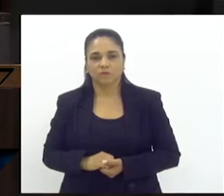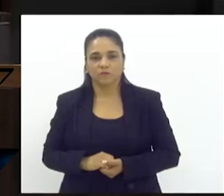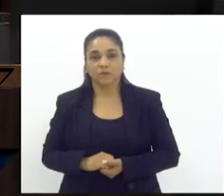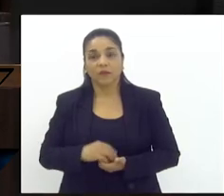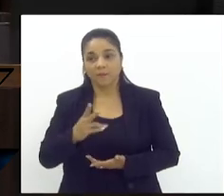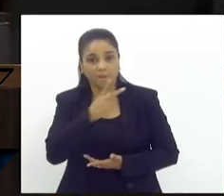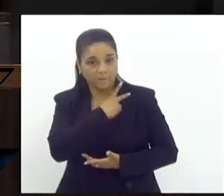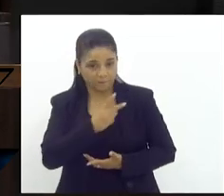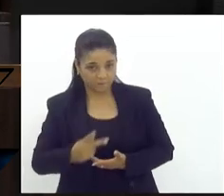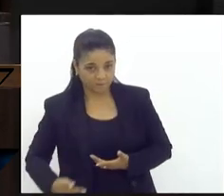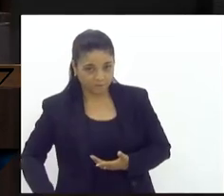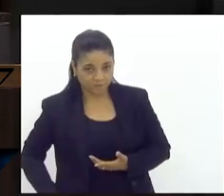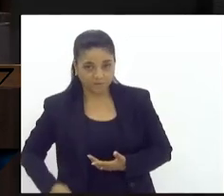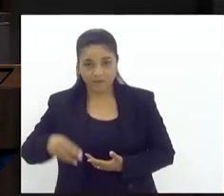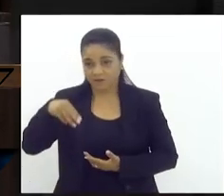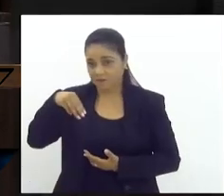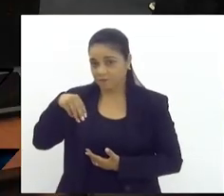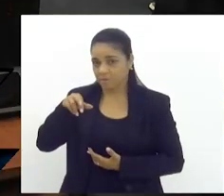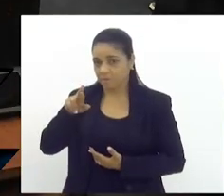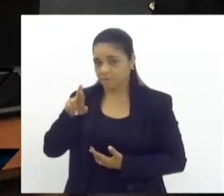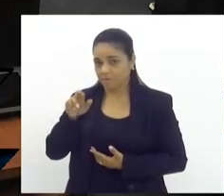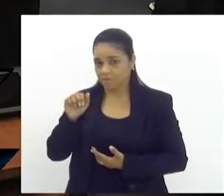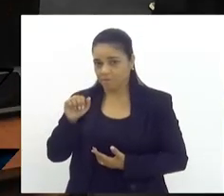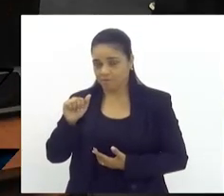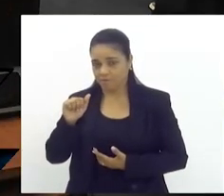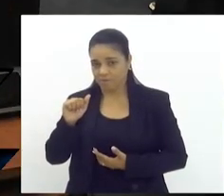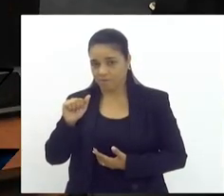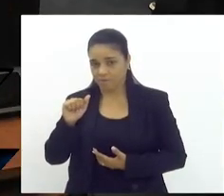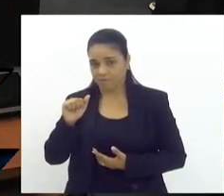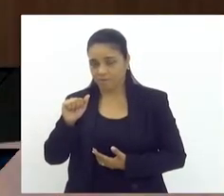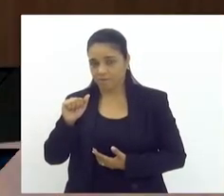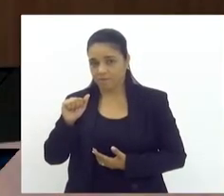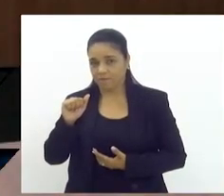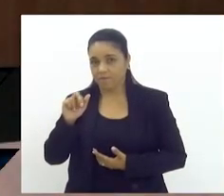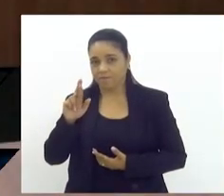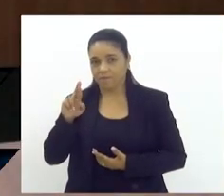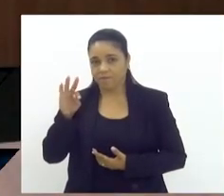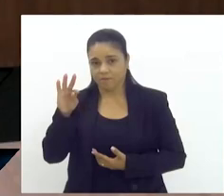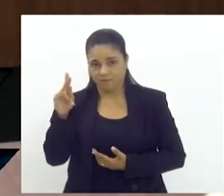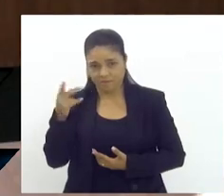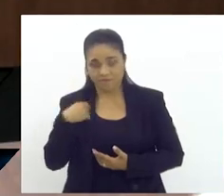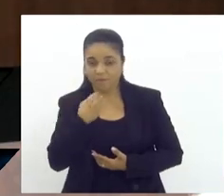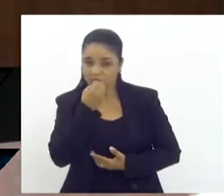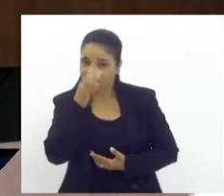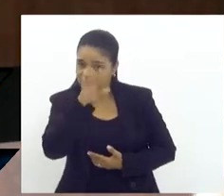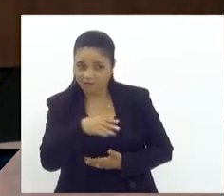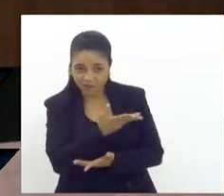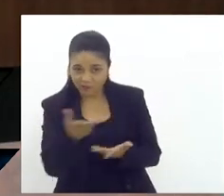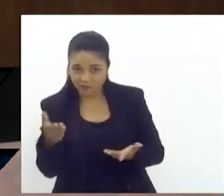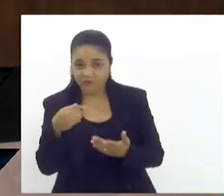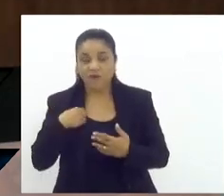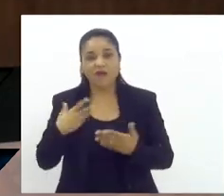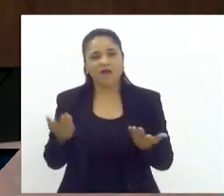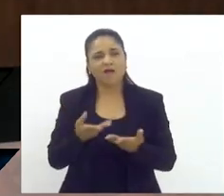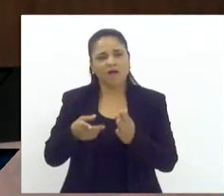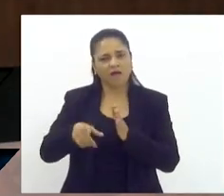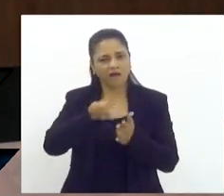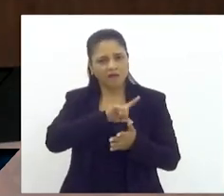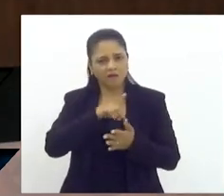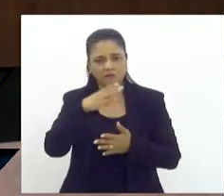pois não permita uma observação Boa tarde a todas e todos ainda agora a CPI